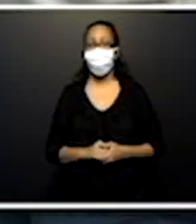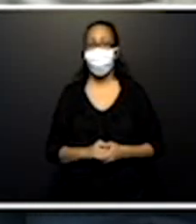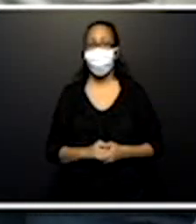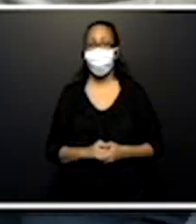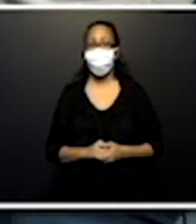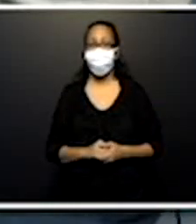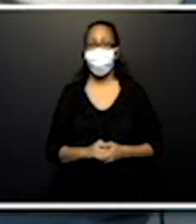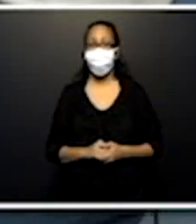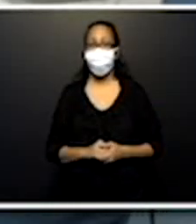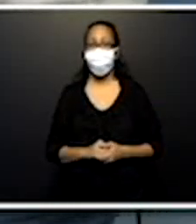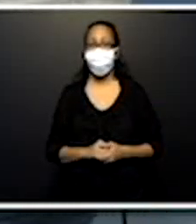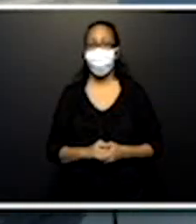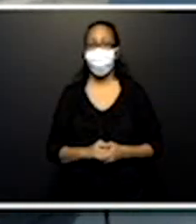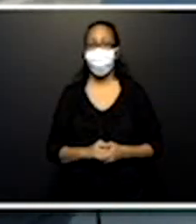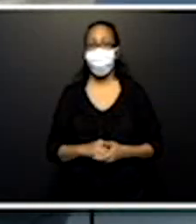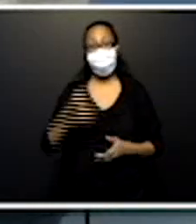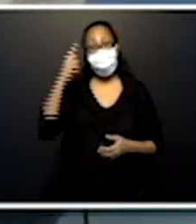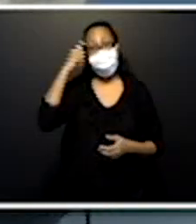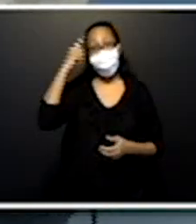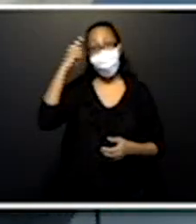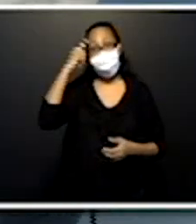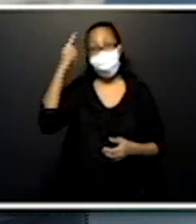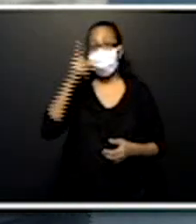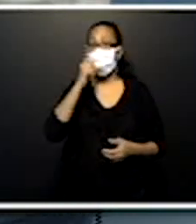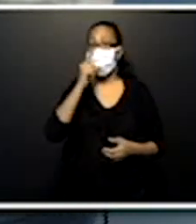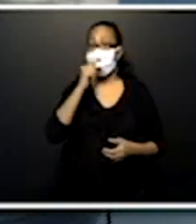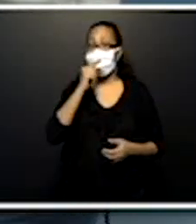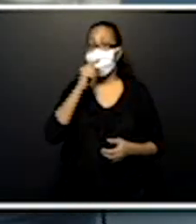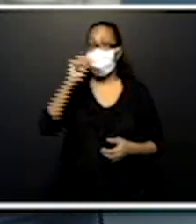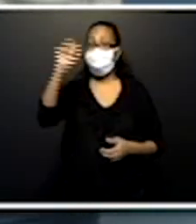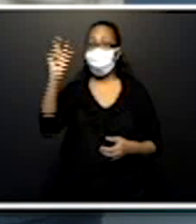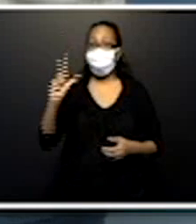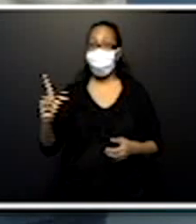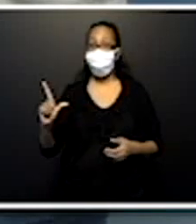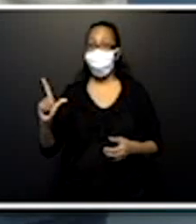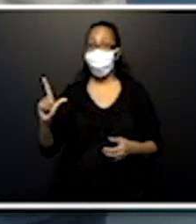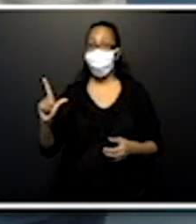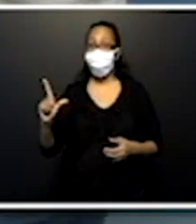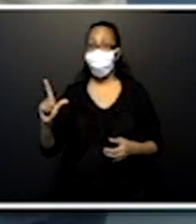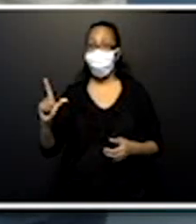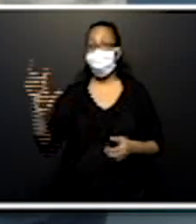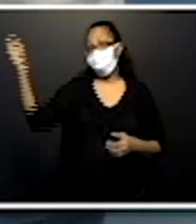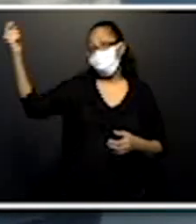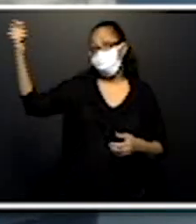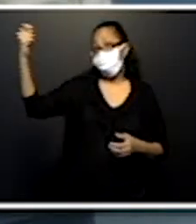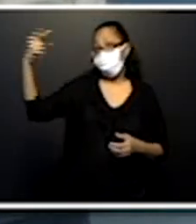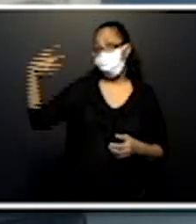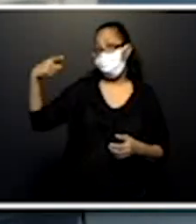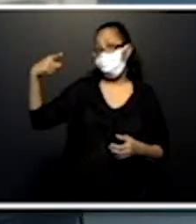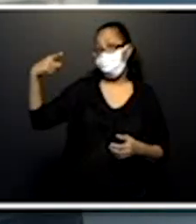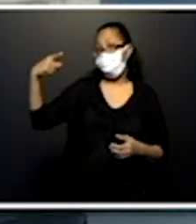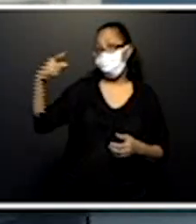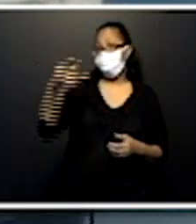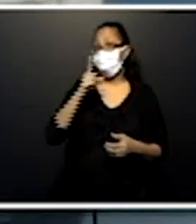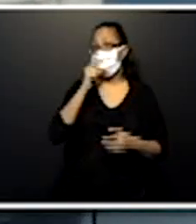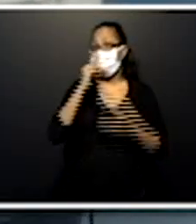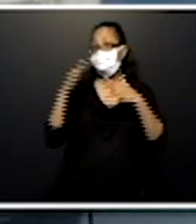Vamos lá, então? Vamos pensar. Mar azul. Então, sol. A maré.